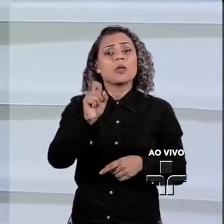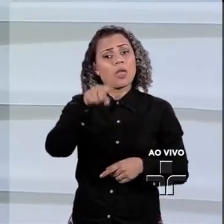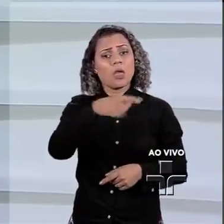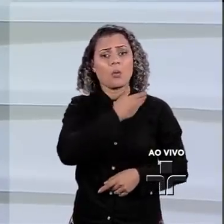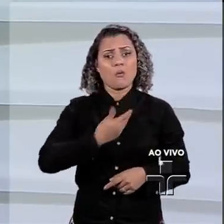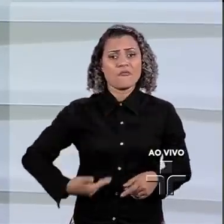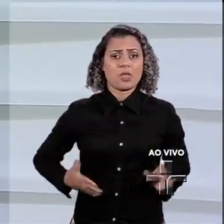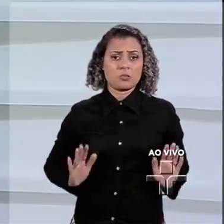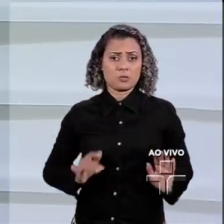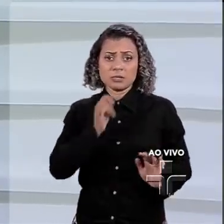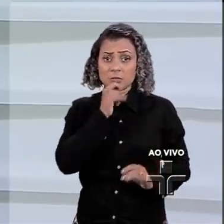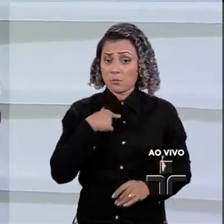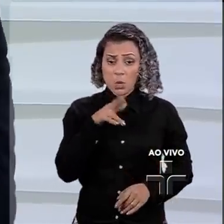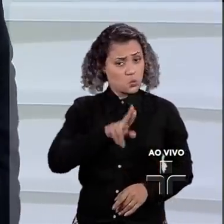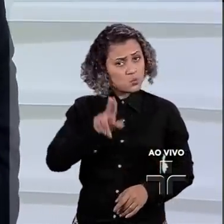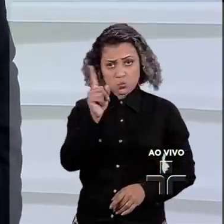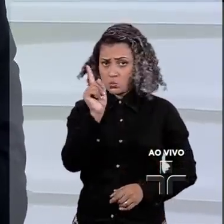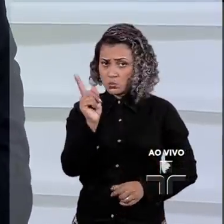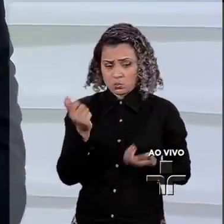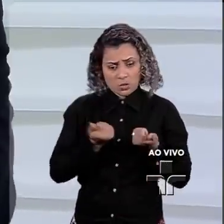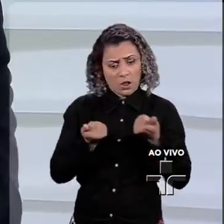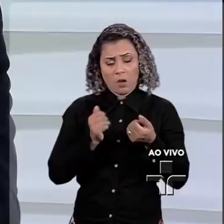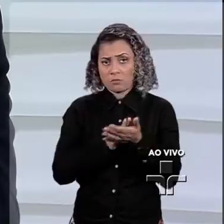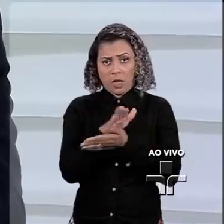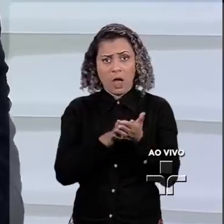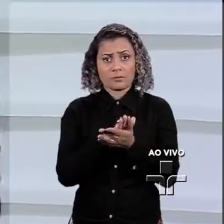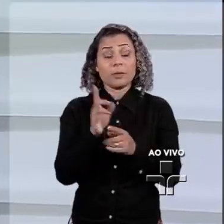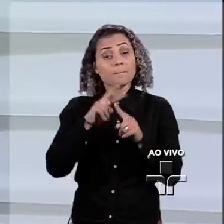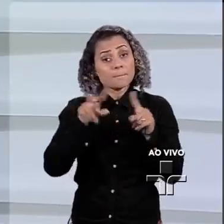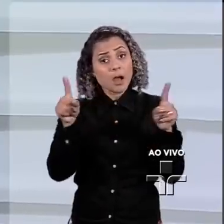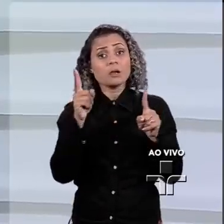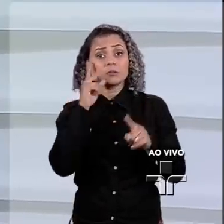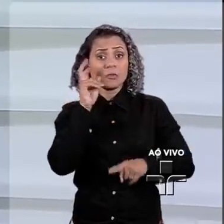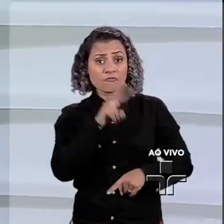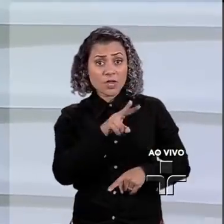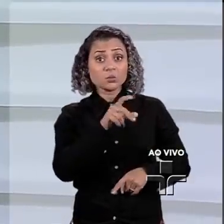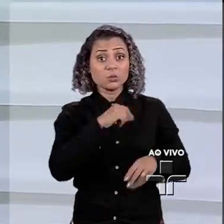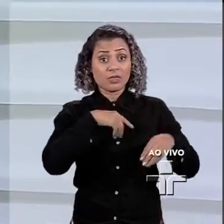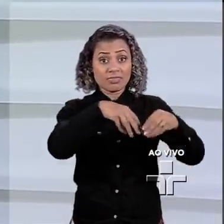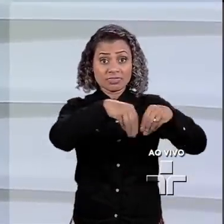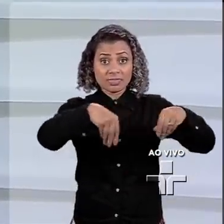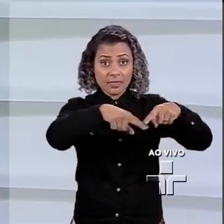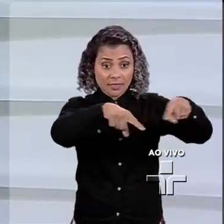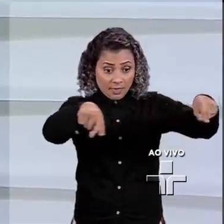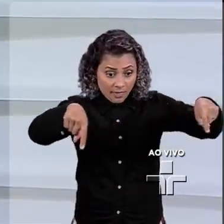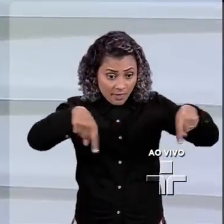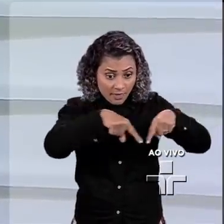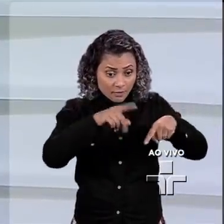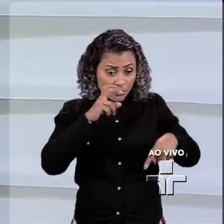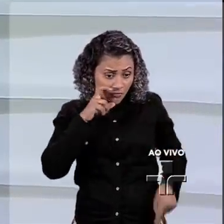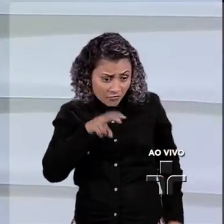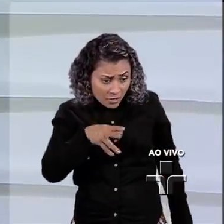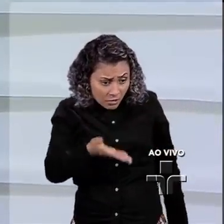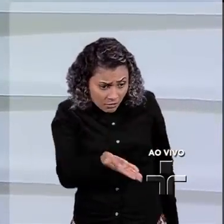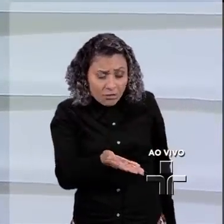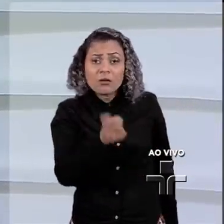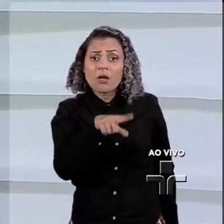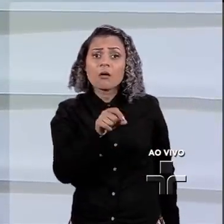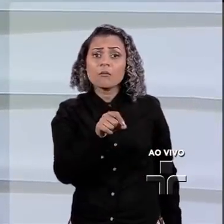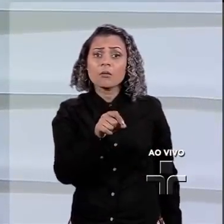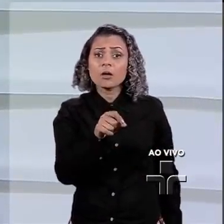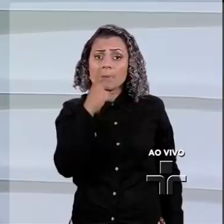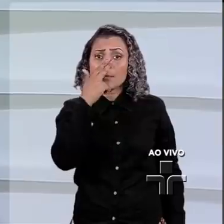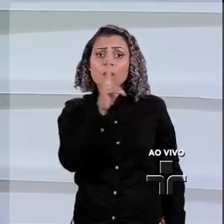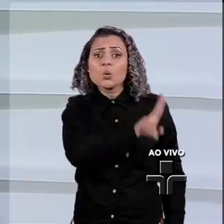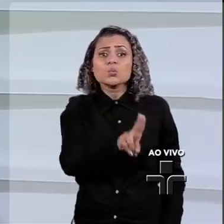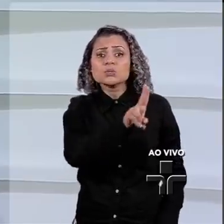pública. Eu, por exemplo, não uso carro e vejo que é um terreno meu, como cidadão, usado a preço